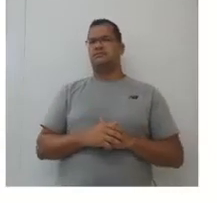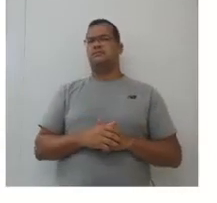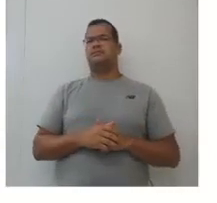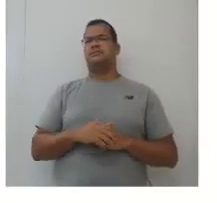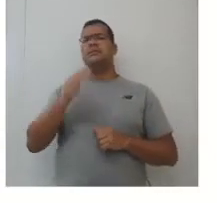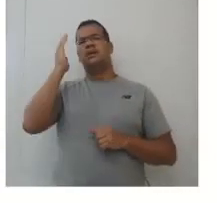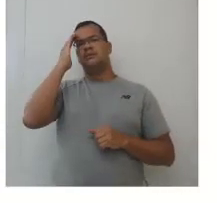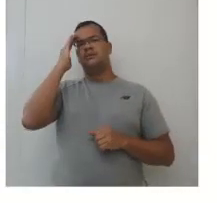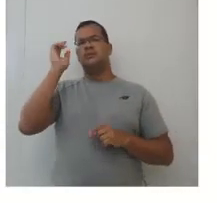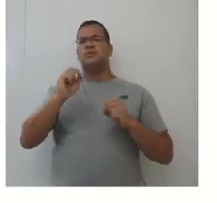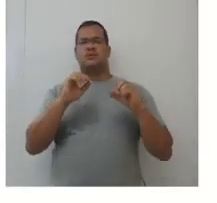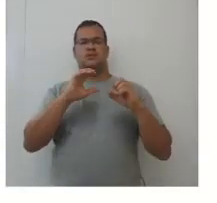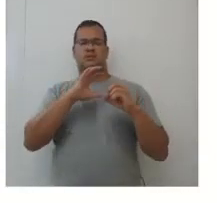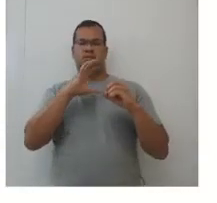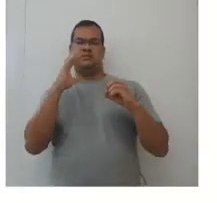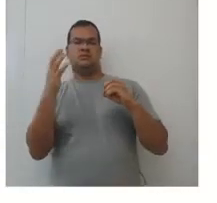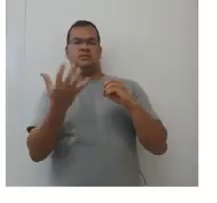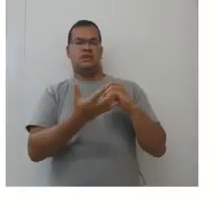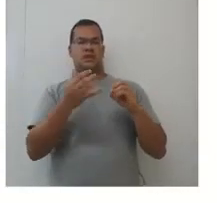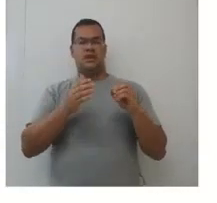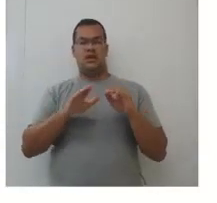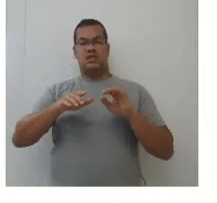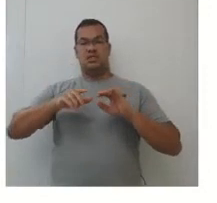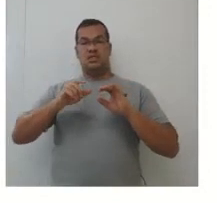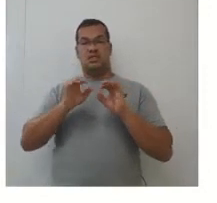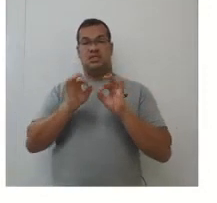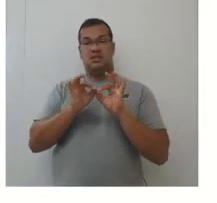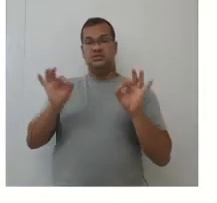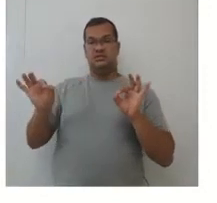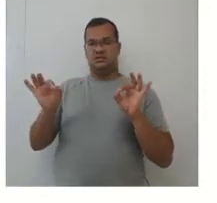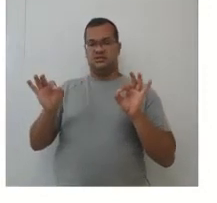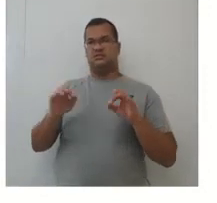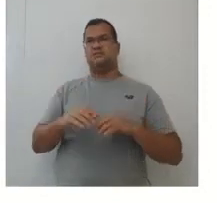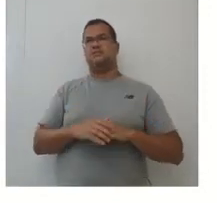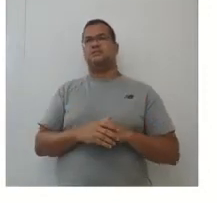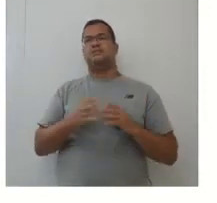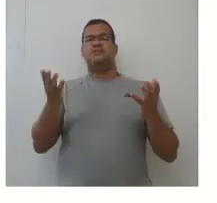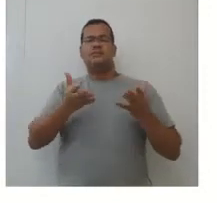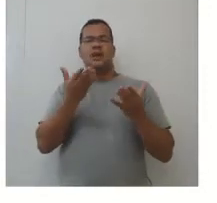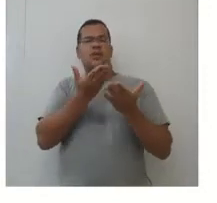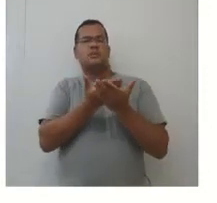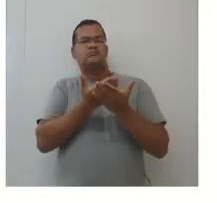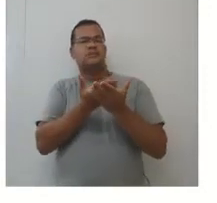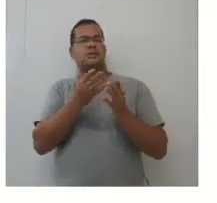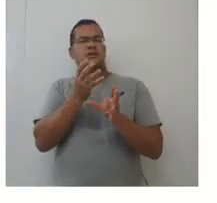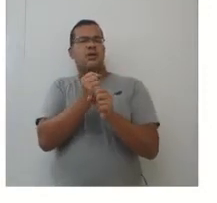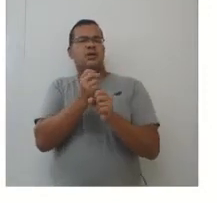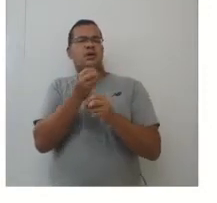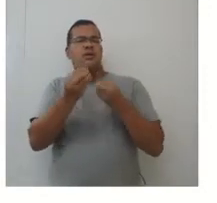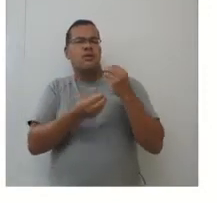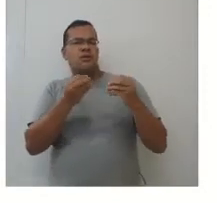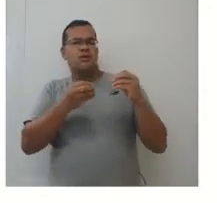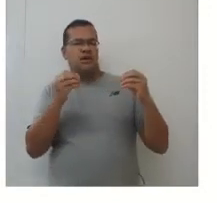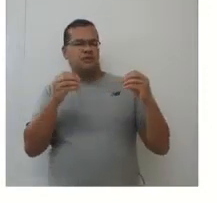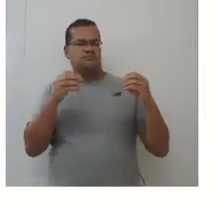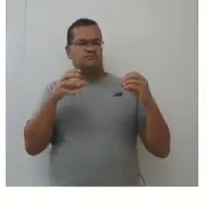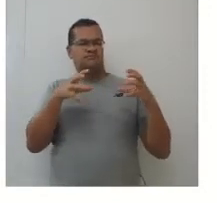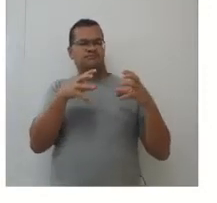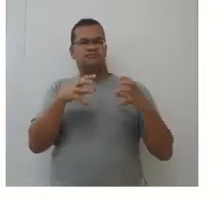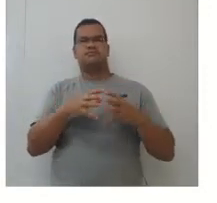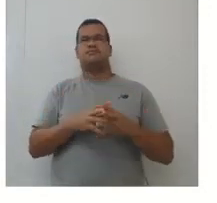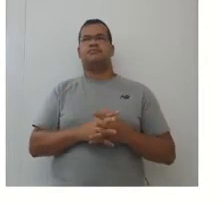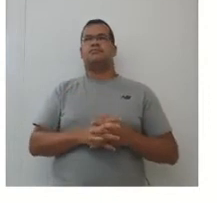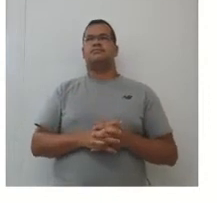uma ação à distância. Agora a gente vai aprender a medir. Campo elétrico de uma carga